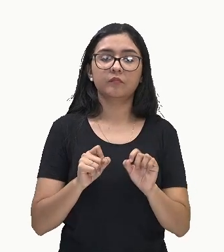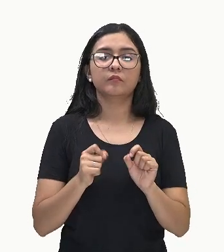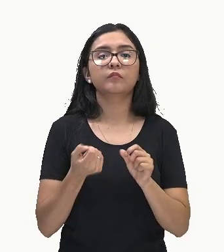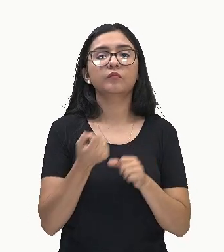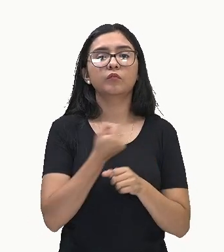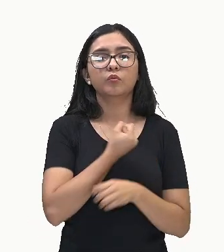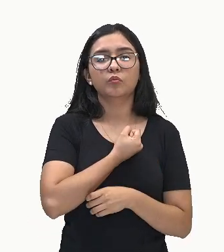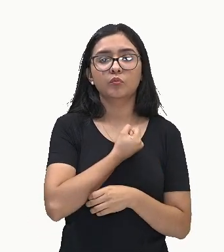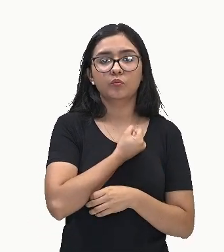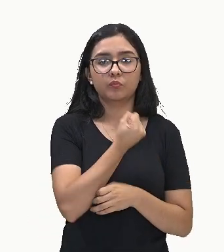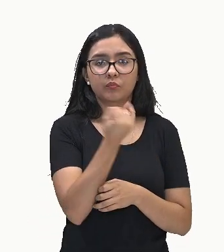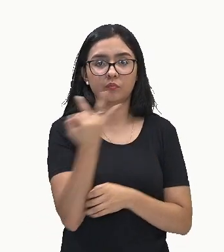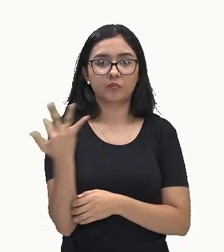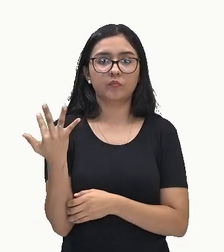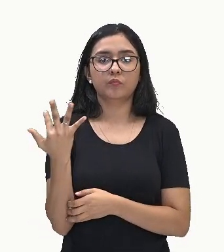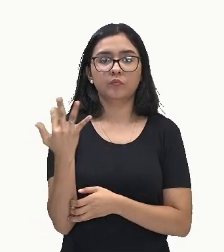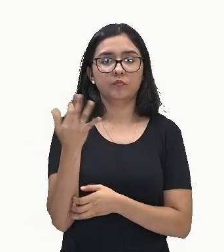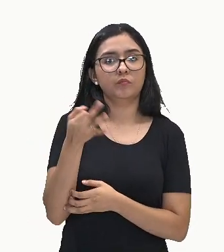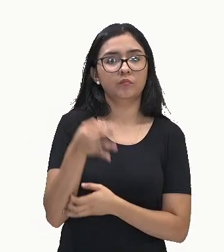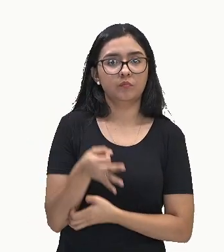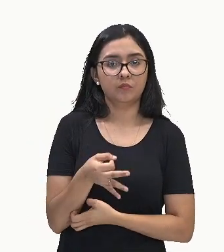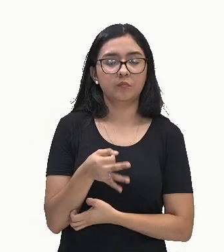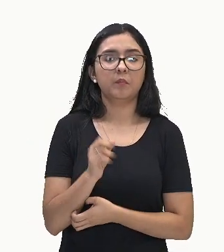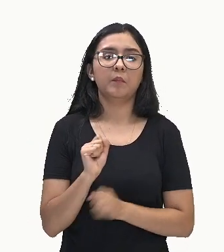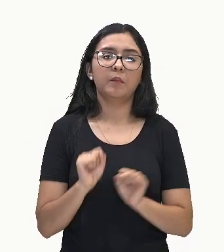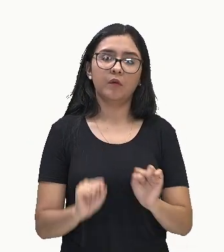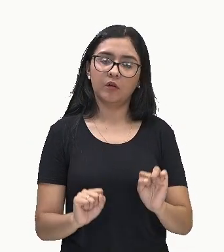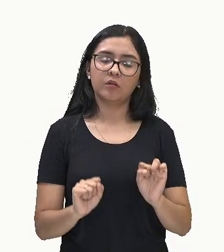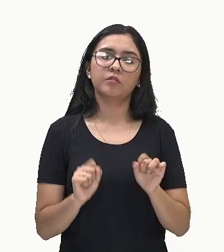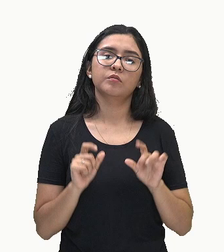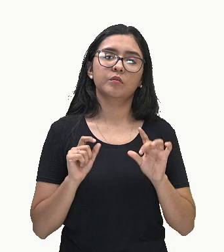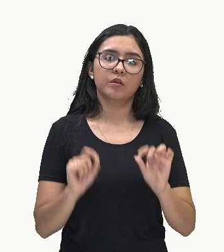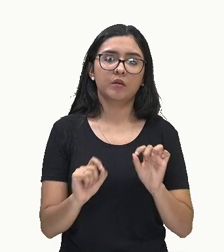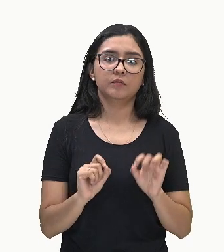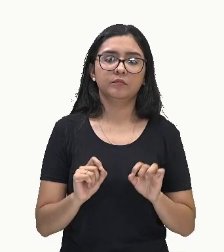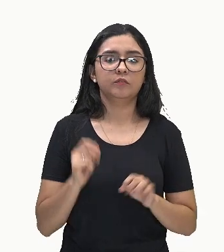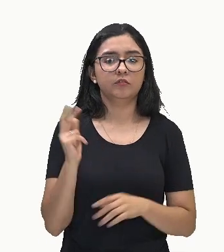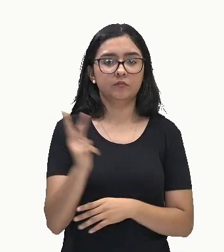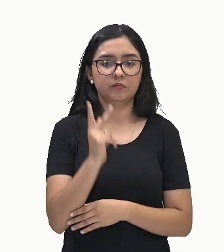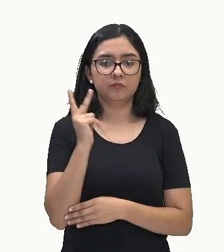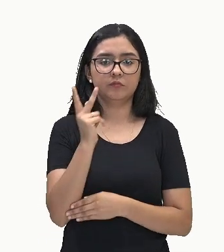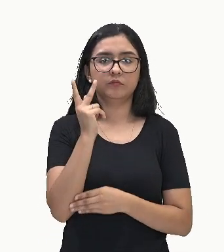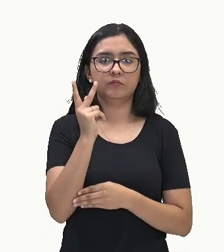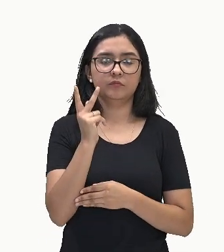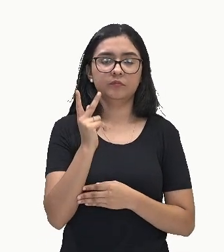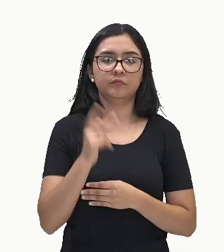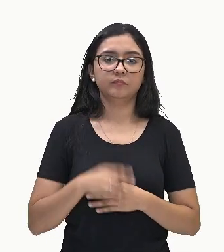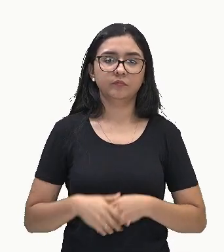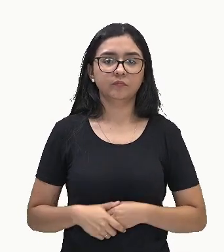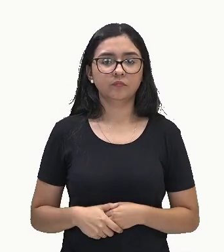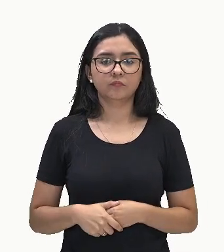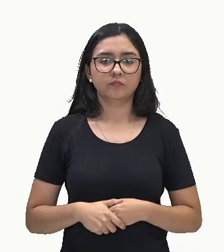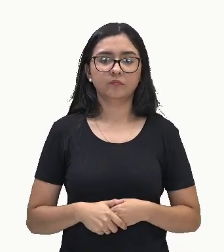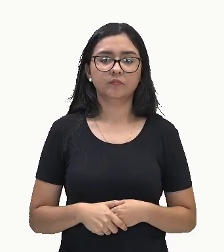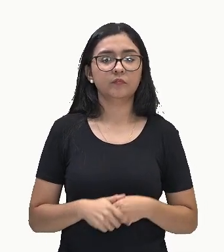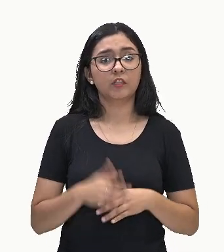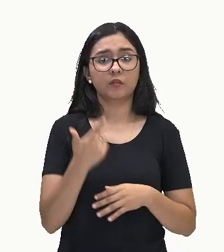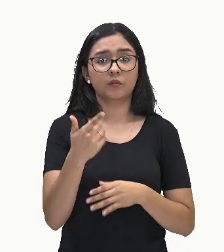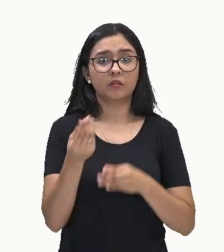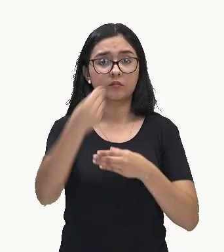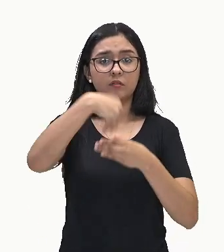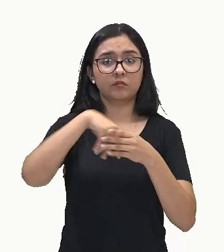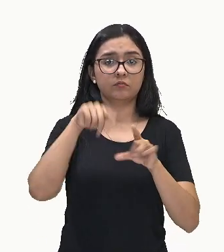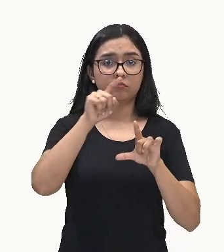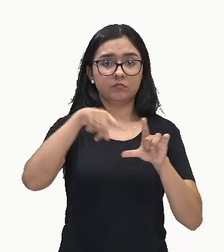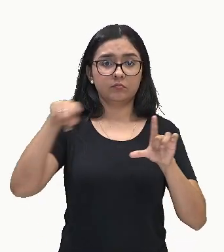dados certo ele pode muito bem ser um valor que que não conste